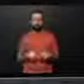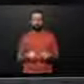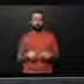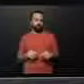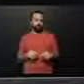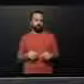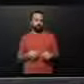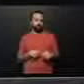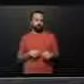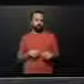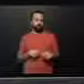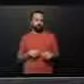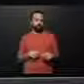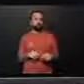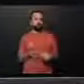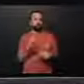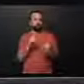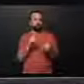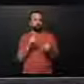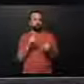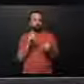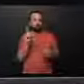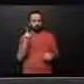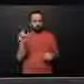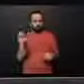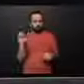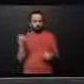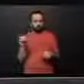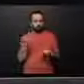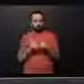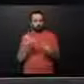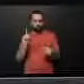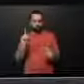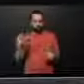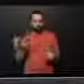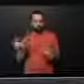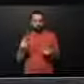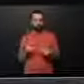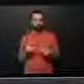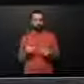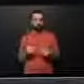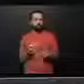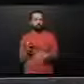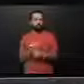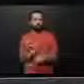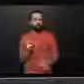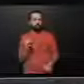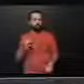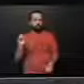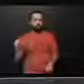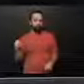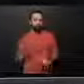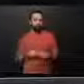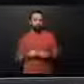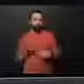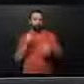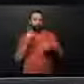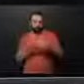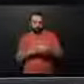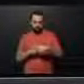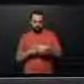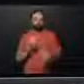3 grupinhos de 10 vezes 10, 300, mais 2 grupinhos